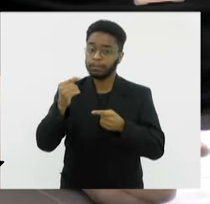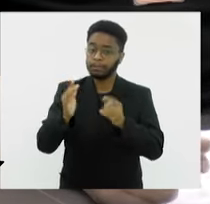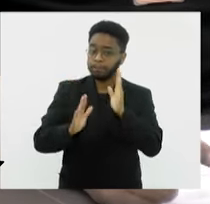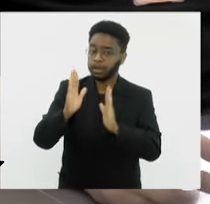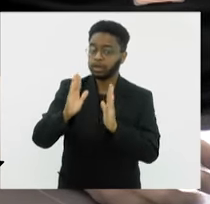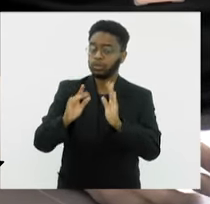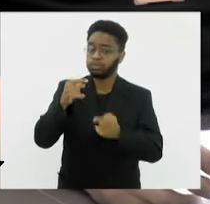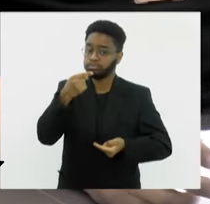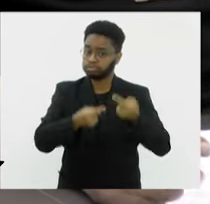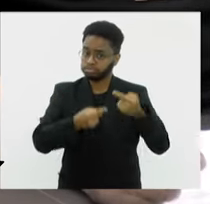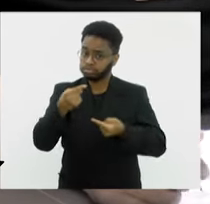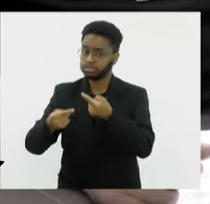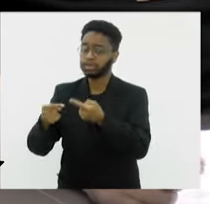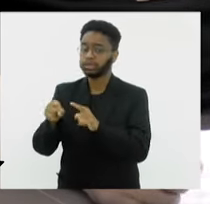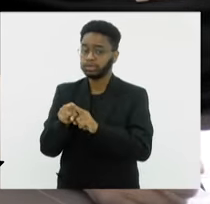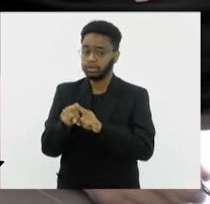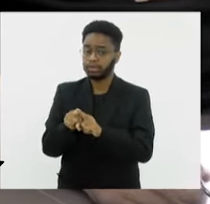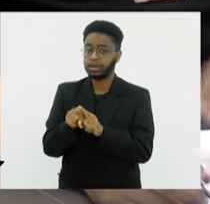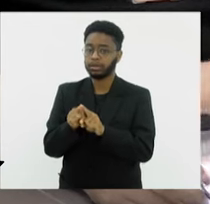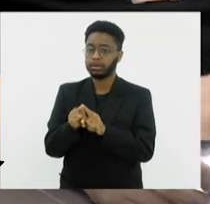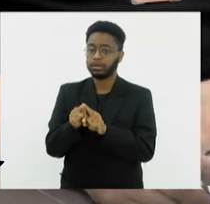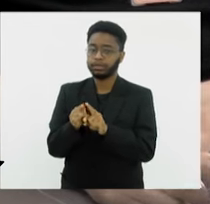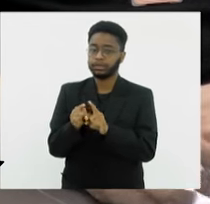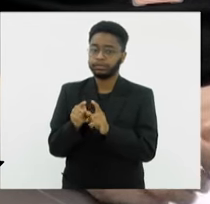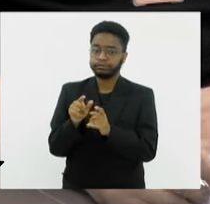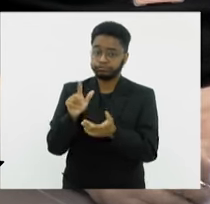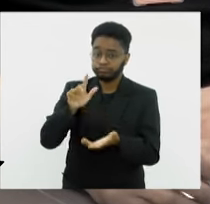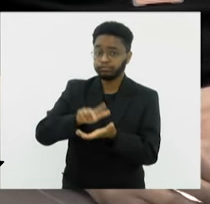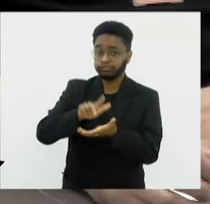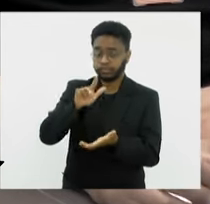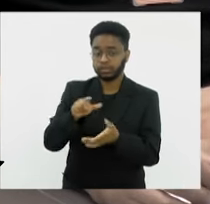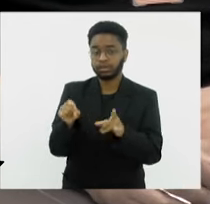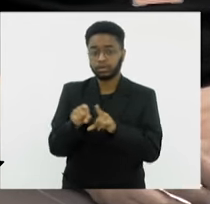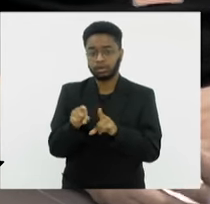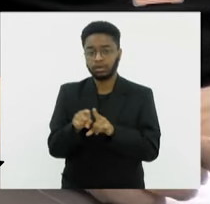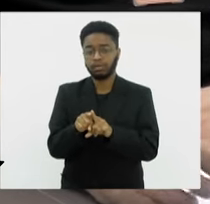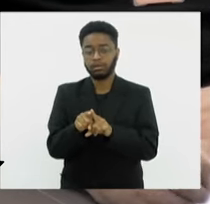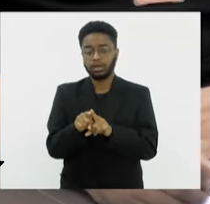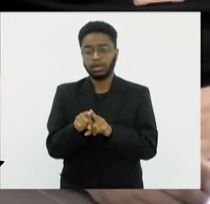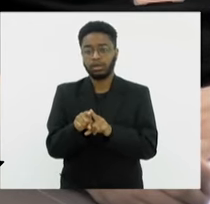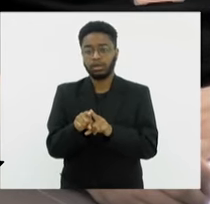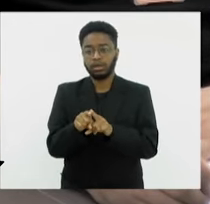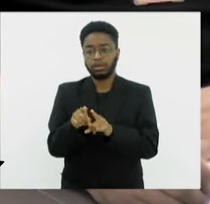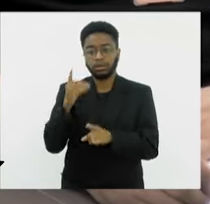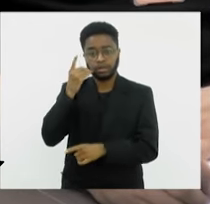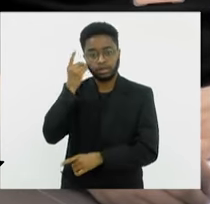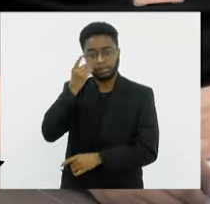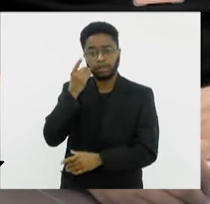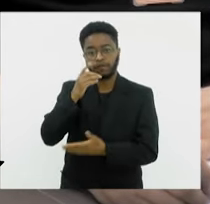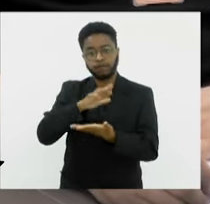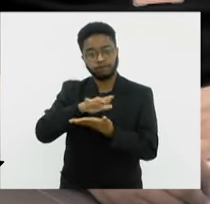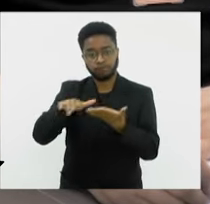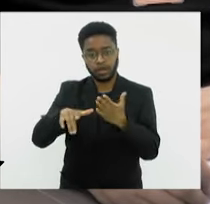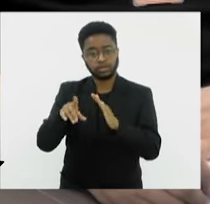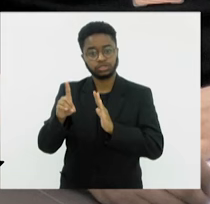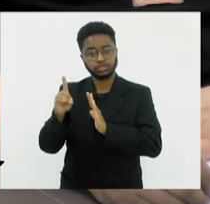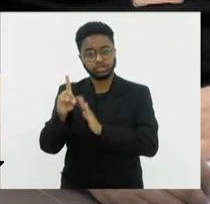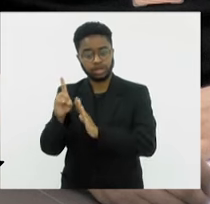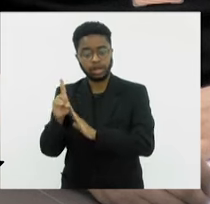discutido e reconhecido, e uma parte grande dos deputados de direita e de